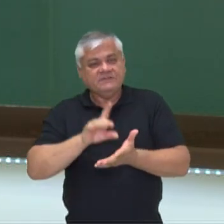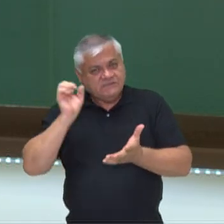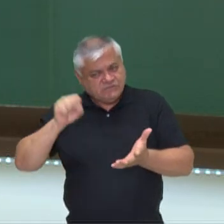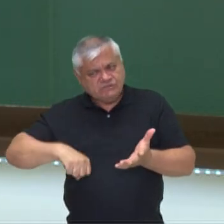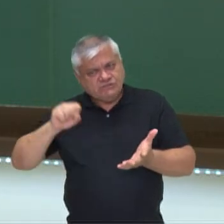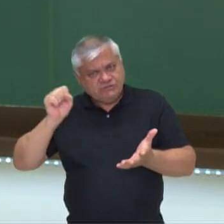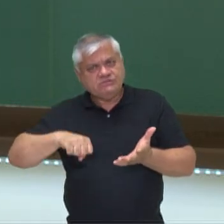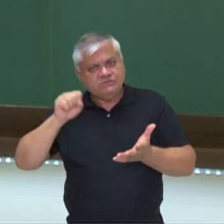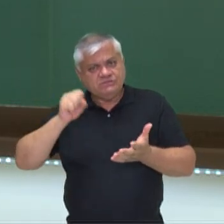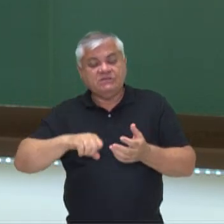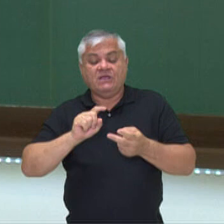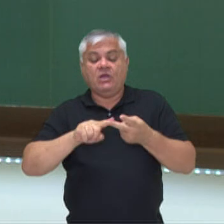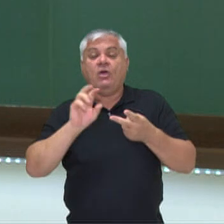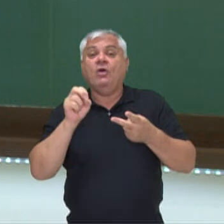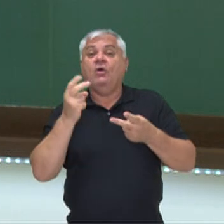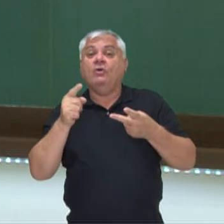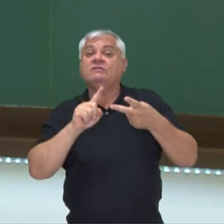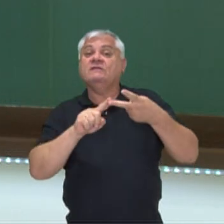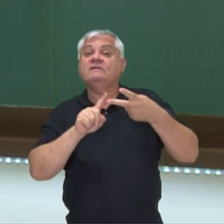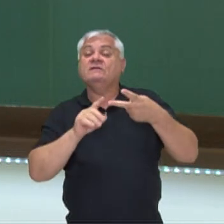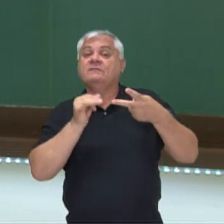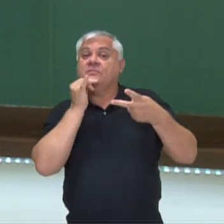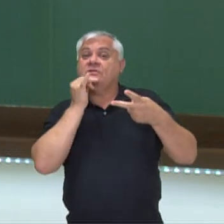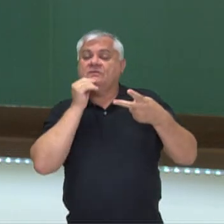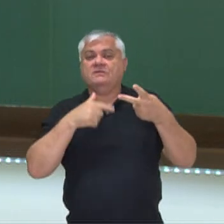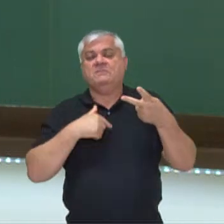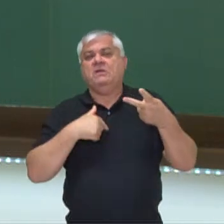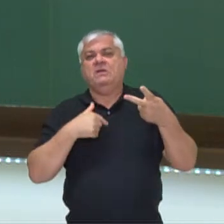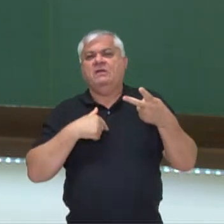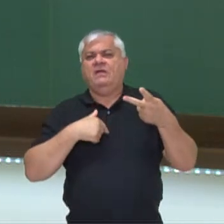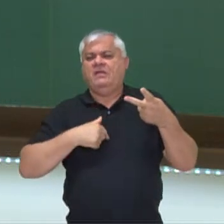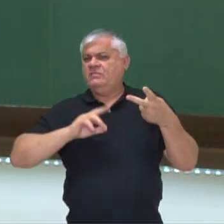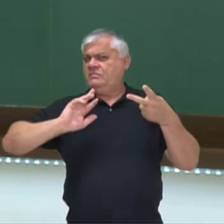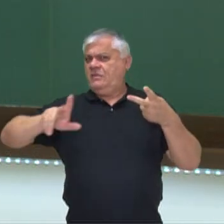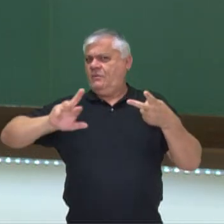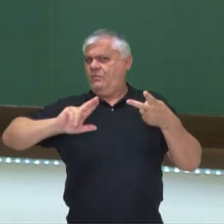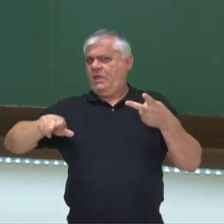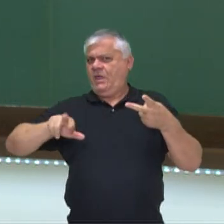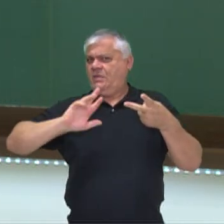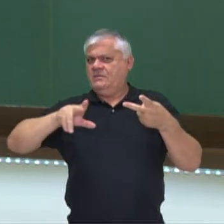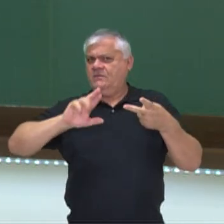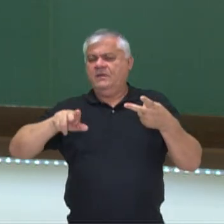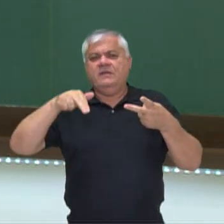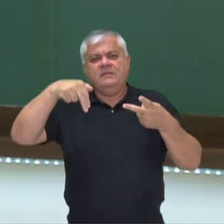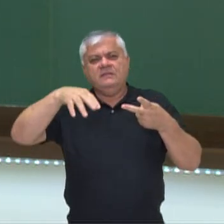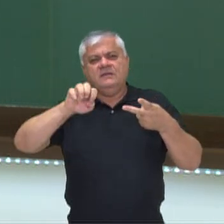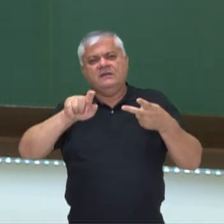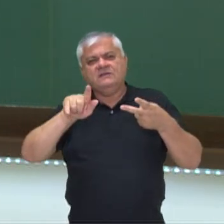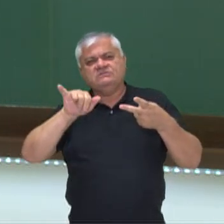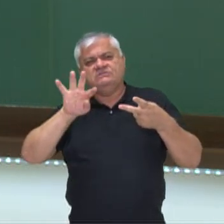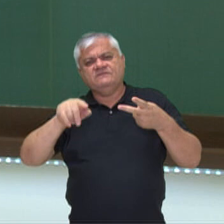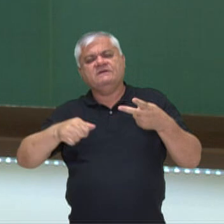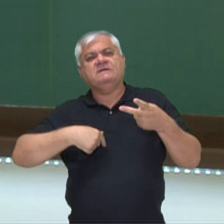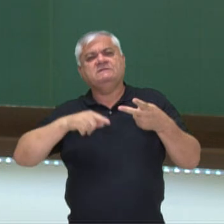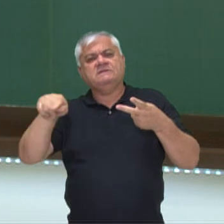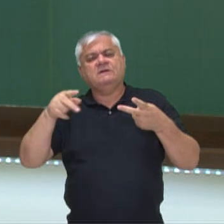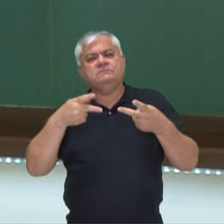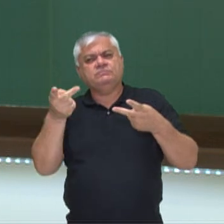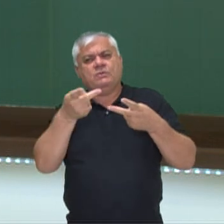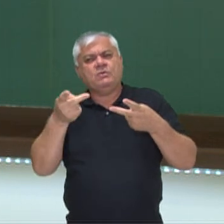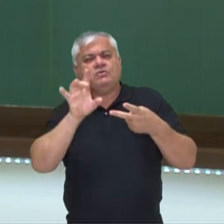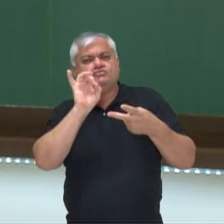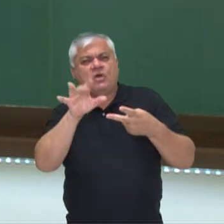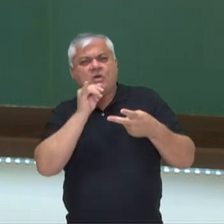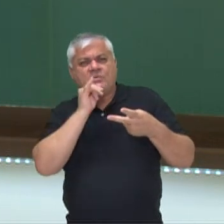sim afirmando algo. Negative form, a forma negativa. Então, procure não